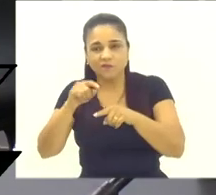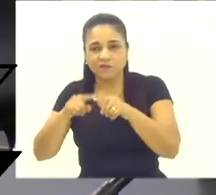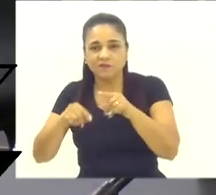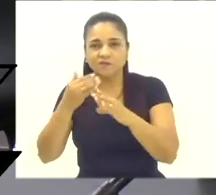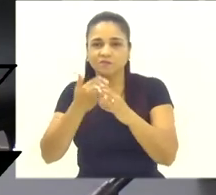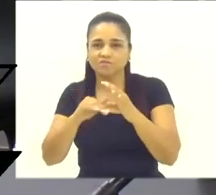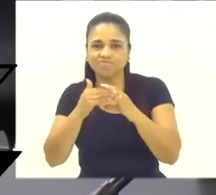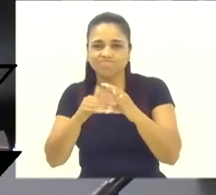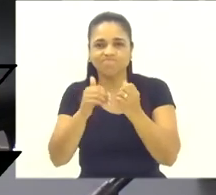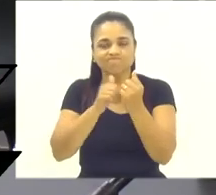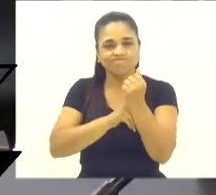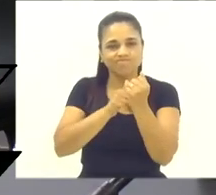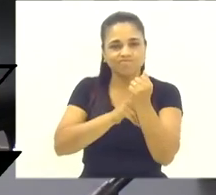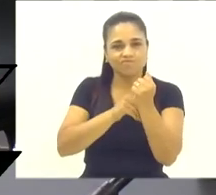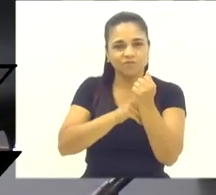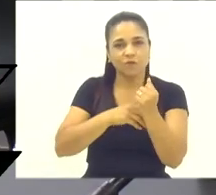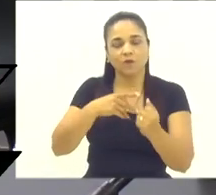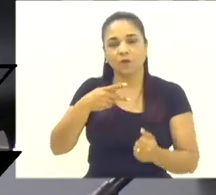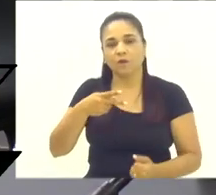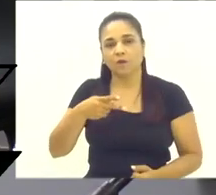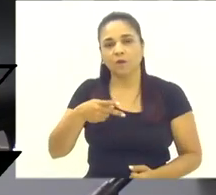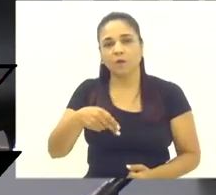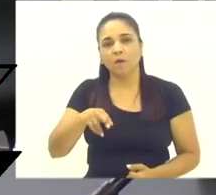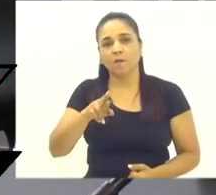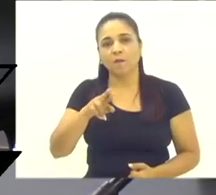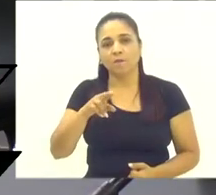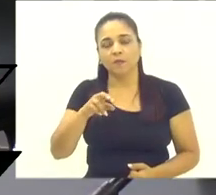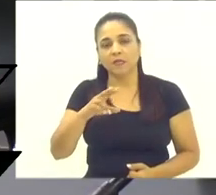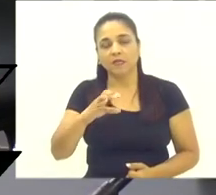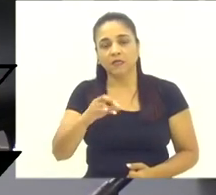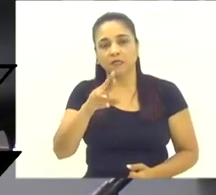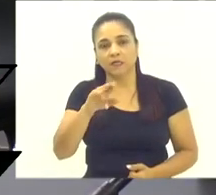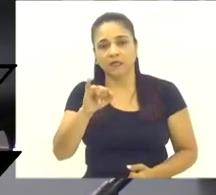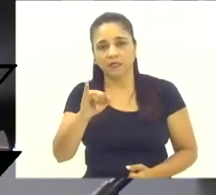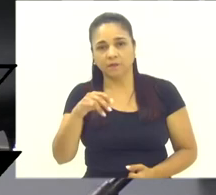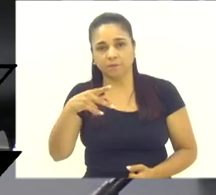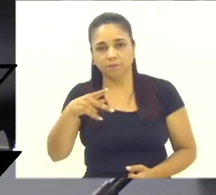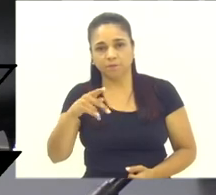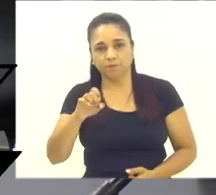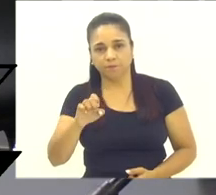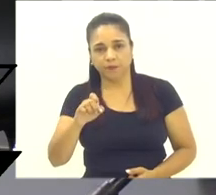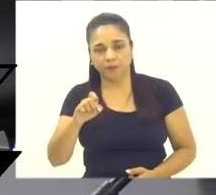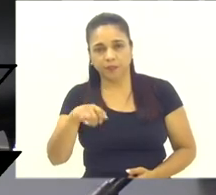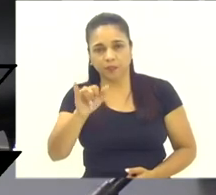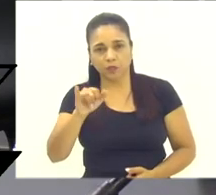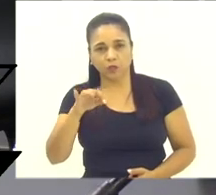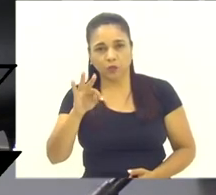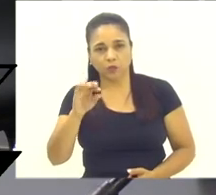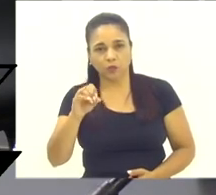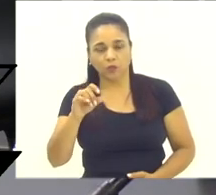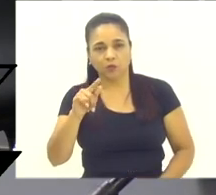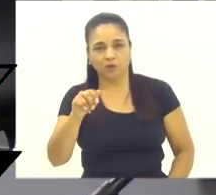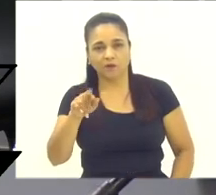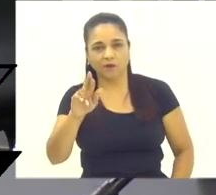privada com criptografia ou um pouco mais seguras que não colocam sua informação na nuvem